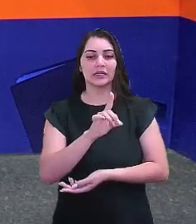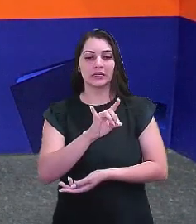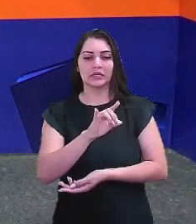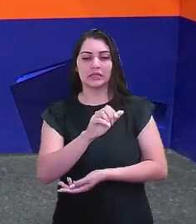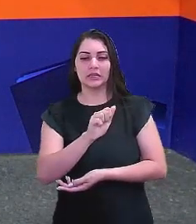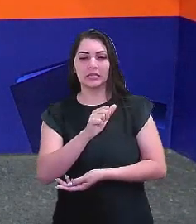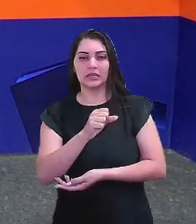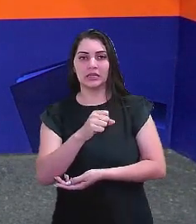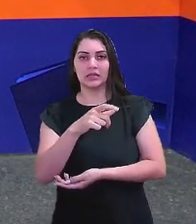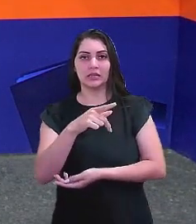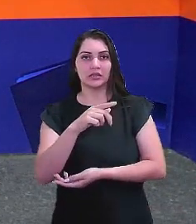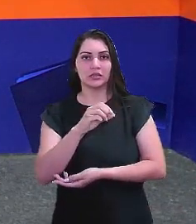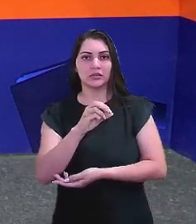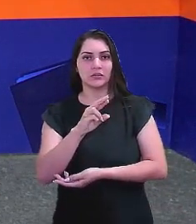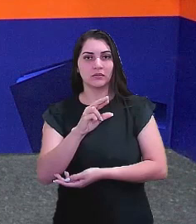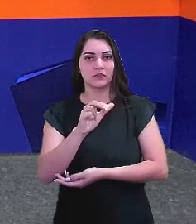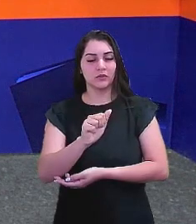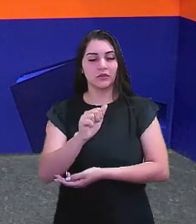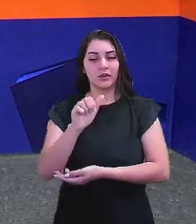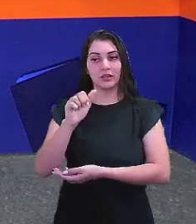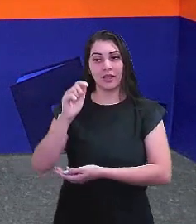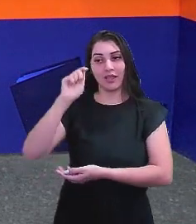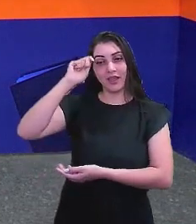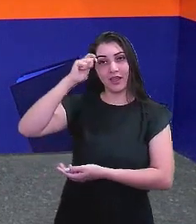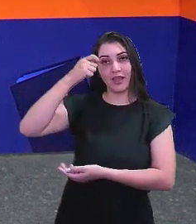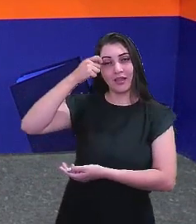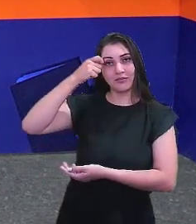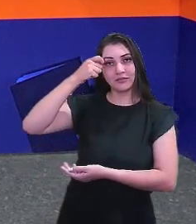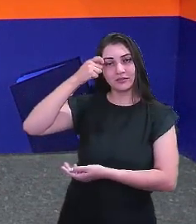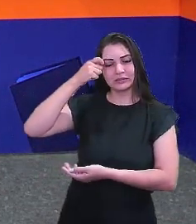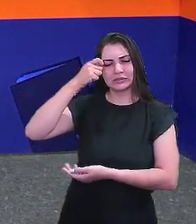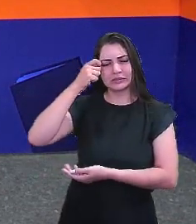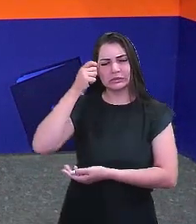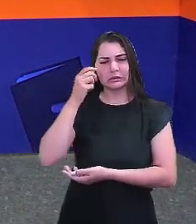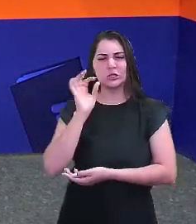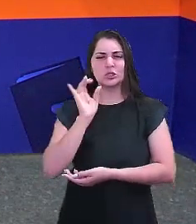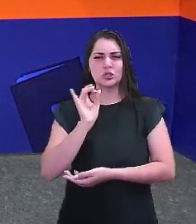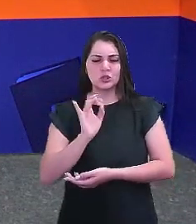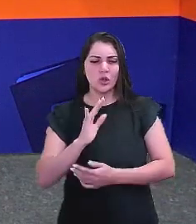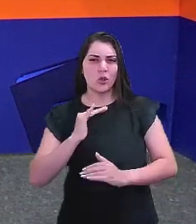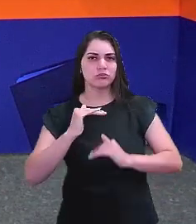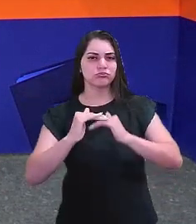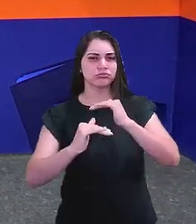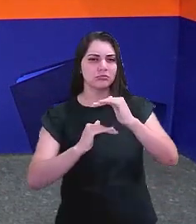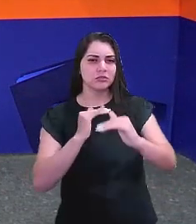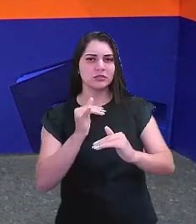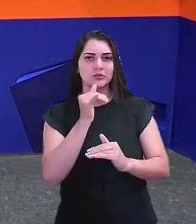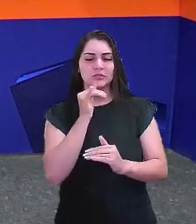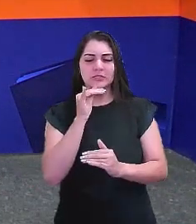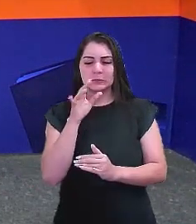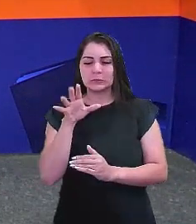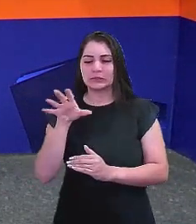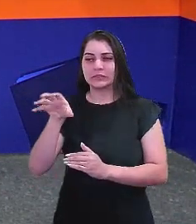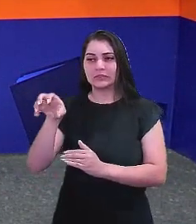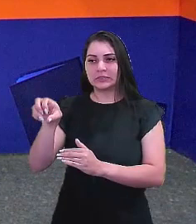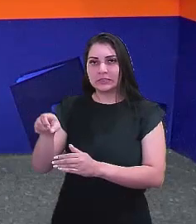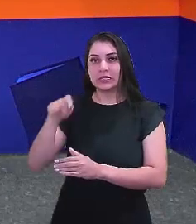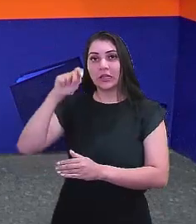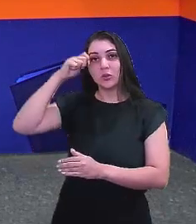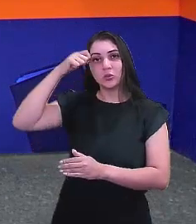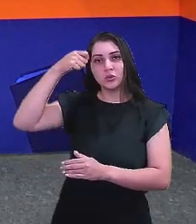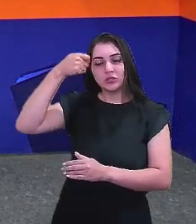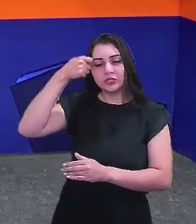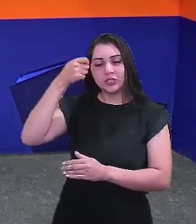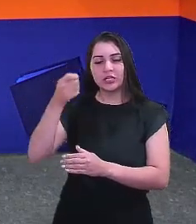africana não foi só um processo de migração, de retirar os negros africanos do seu continente, do seu